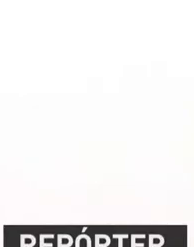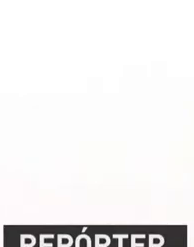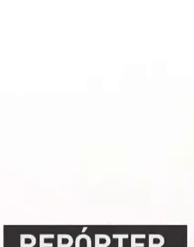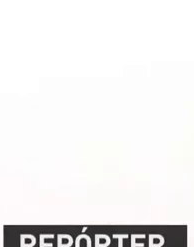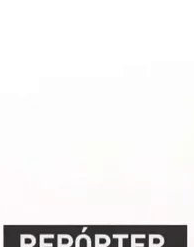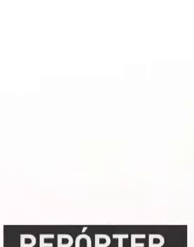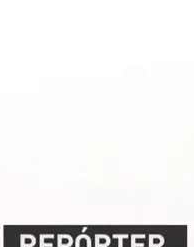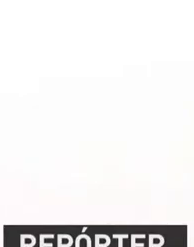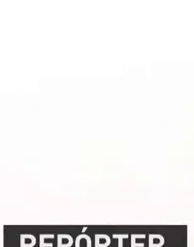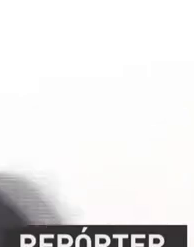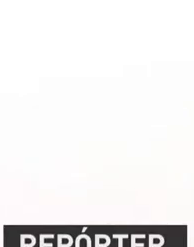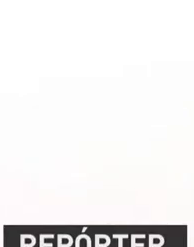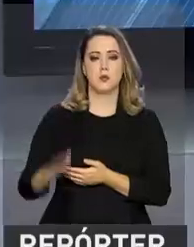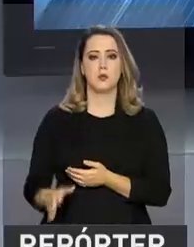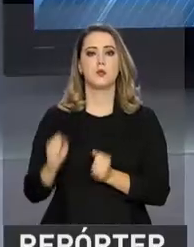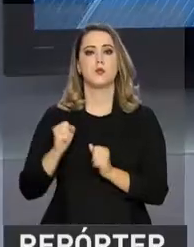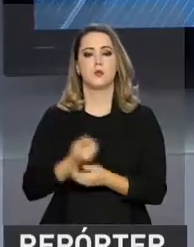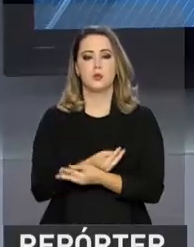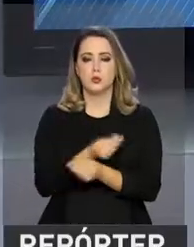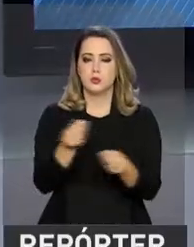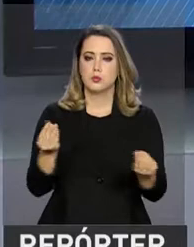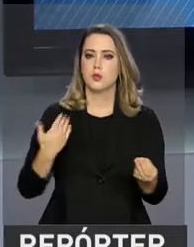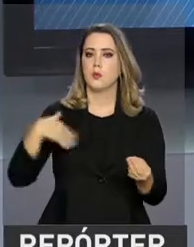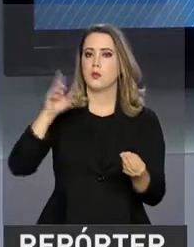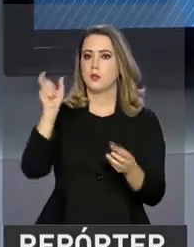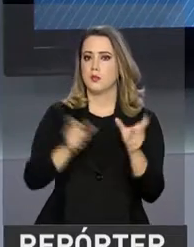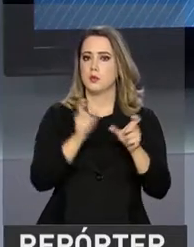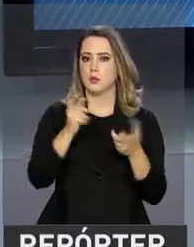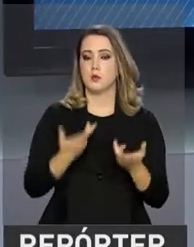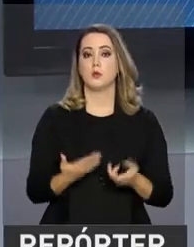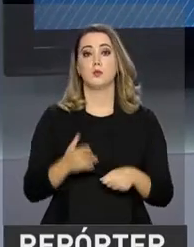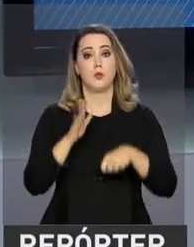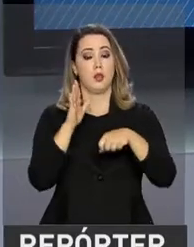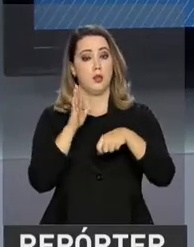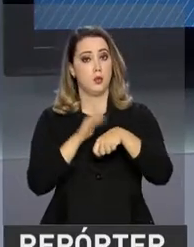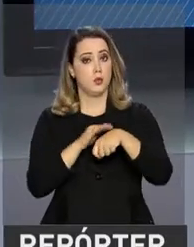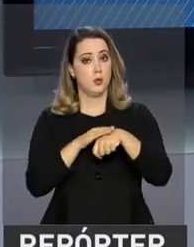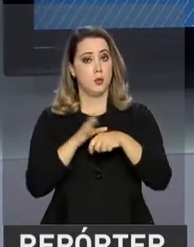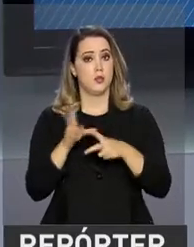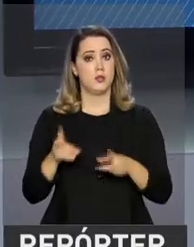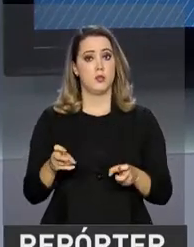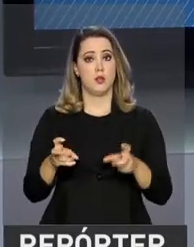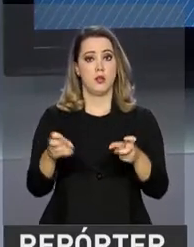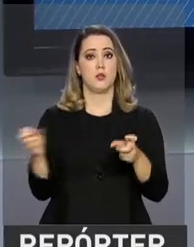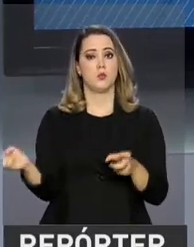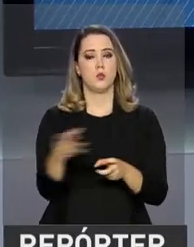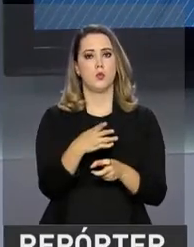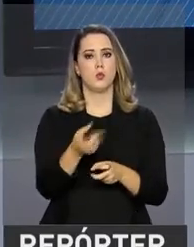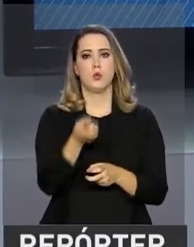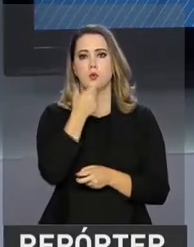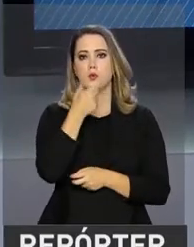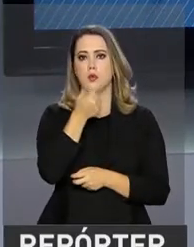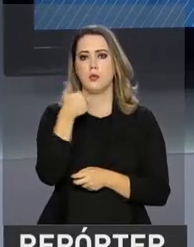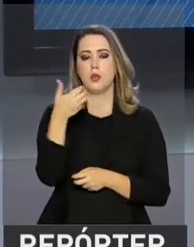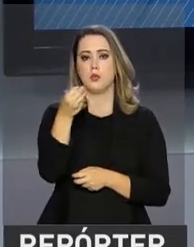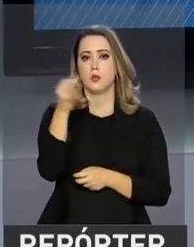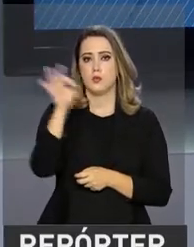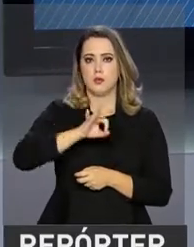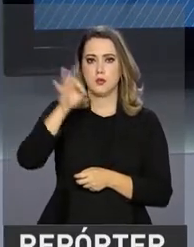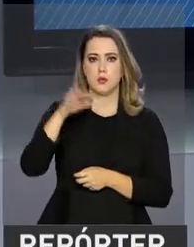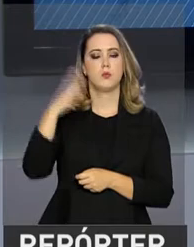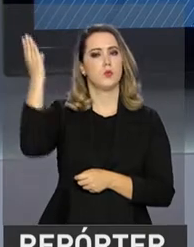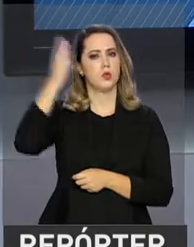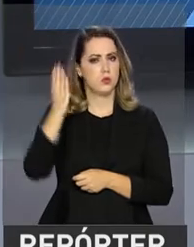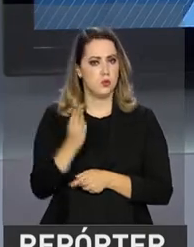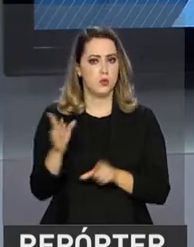podemos atender a mais pessoas para o tratamento de câncer está prevista a produção de um novo remédio 100% nacional que